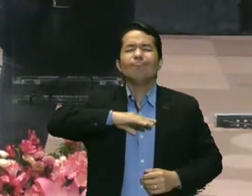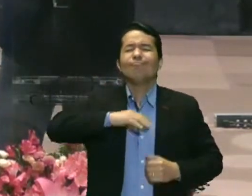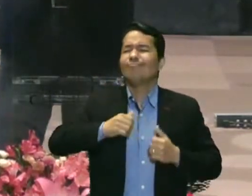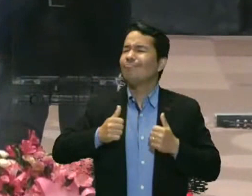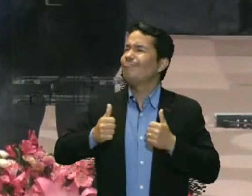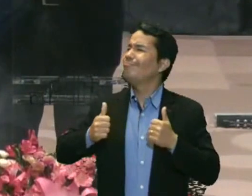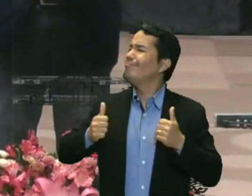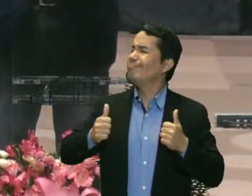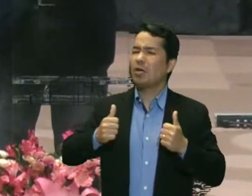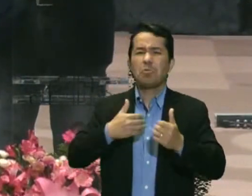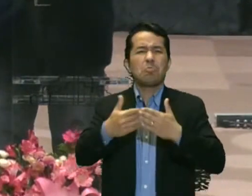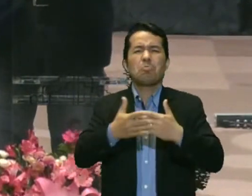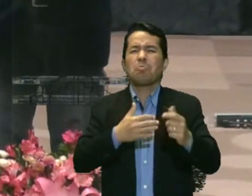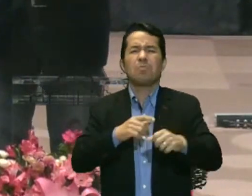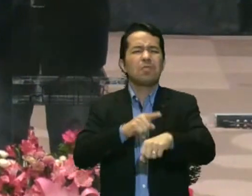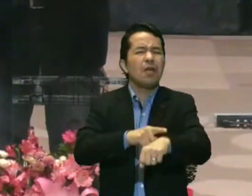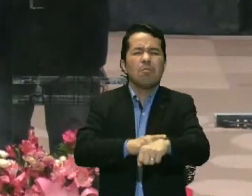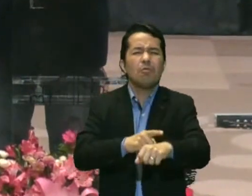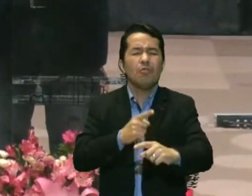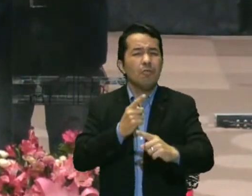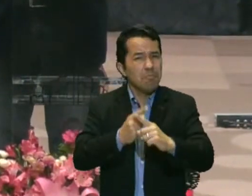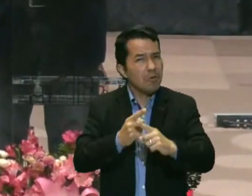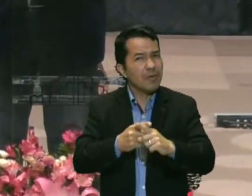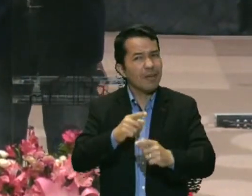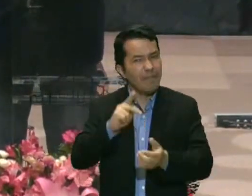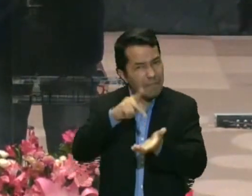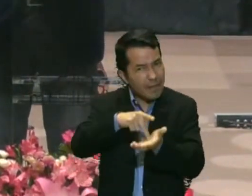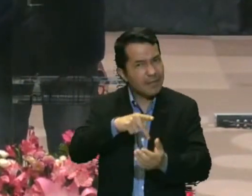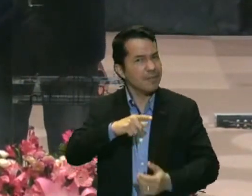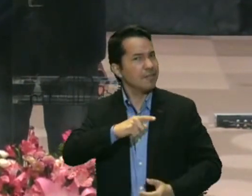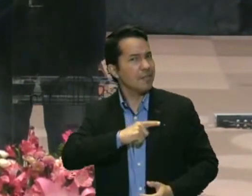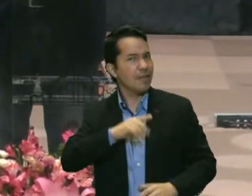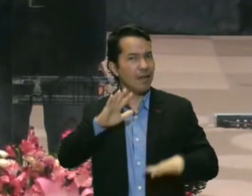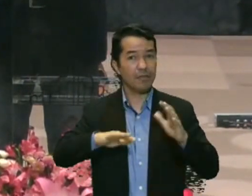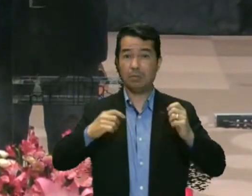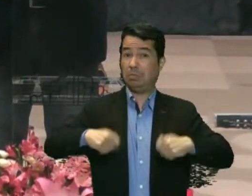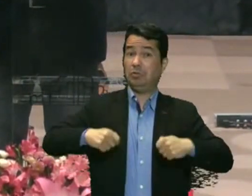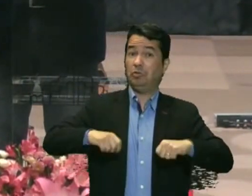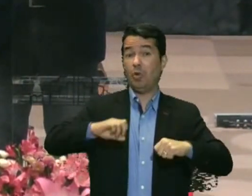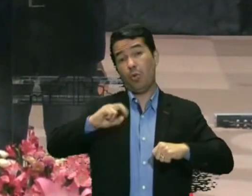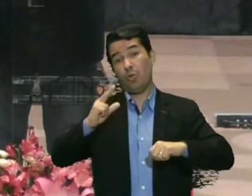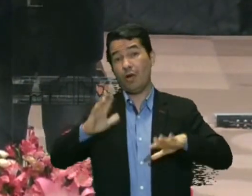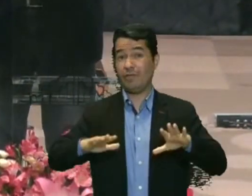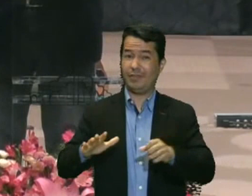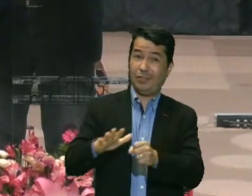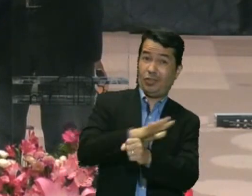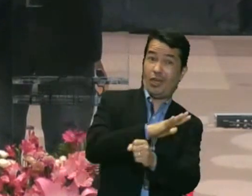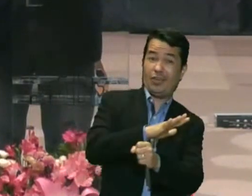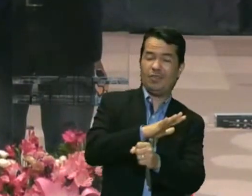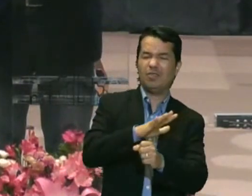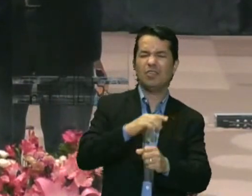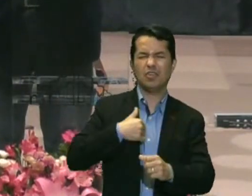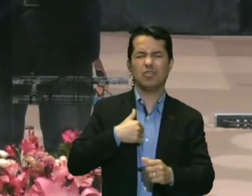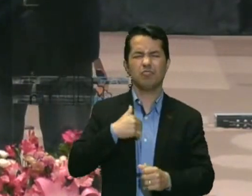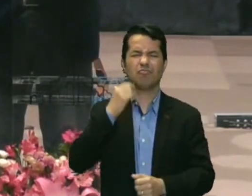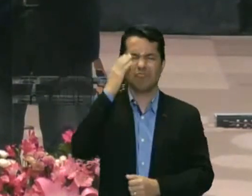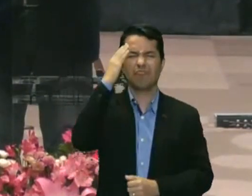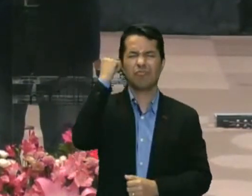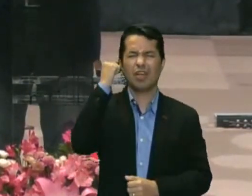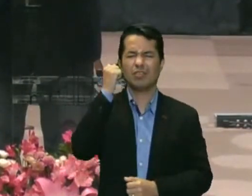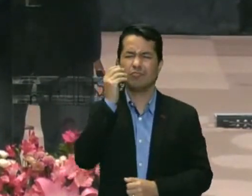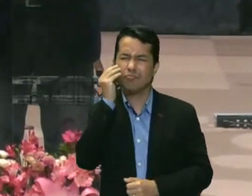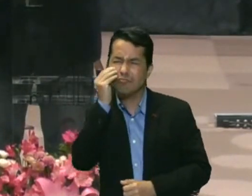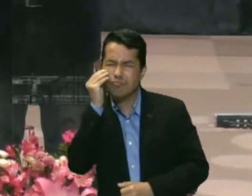passar necessidade e sei também ter muito. Tenho experiências diante de qualquer circunstância, em todas as